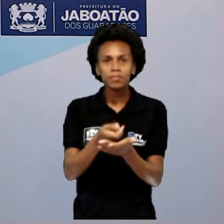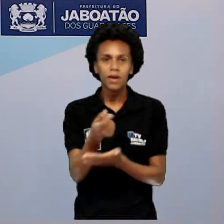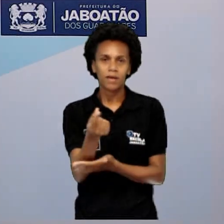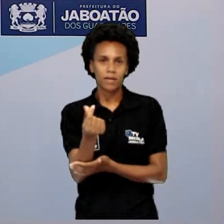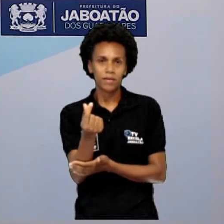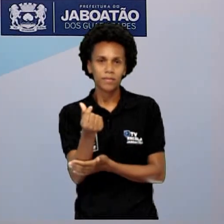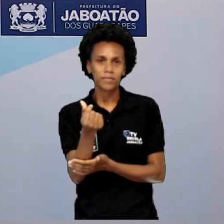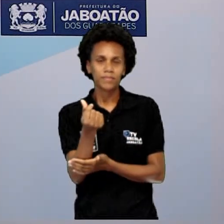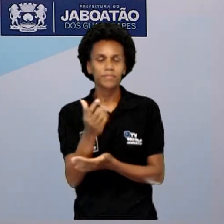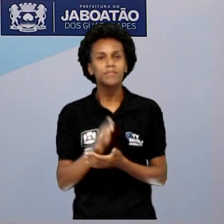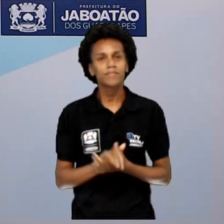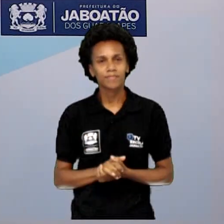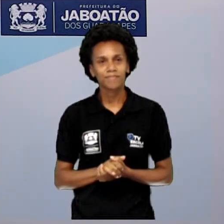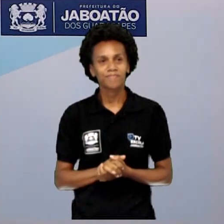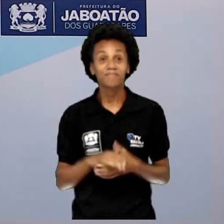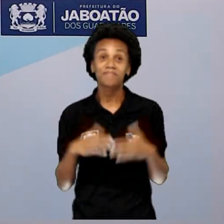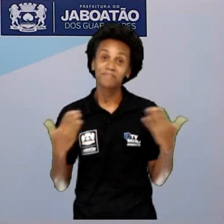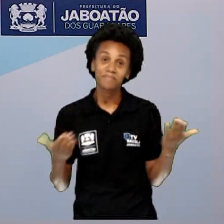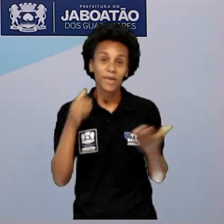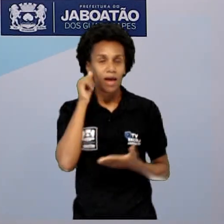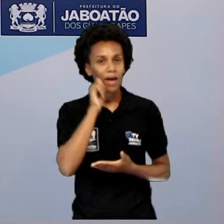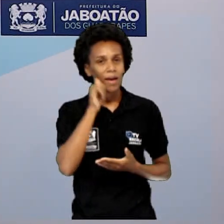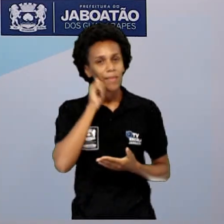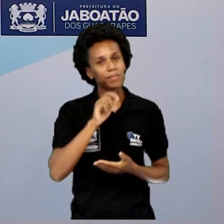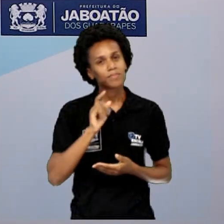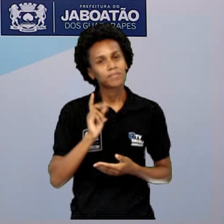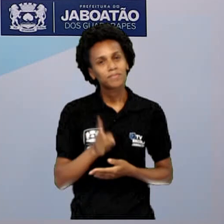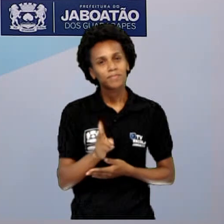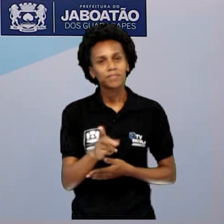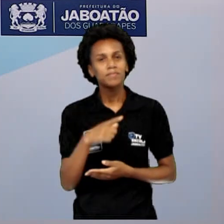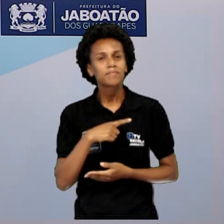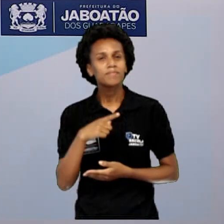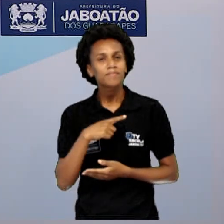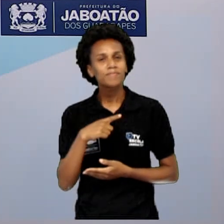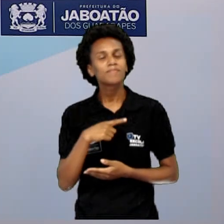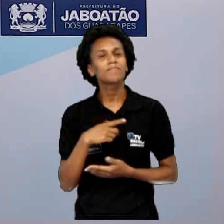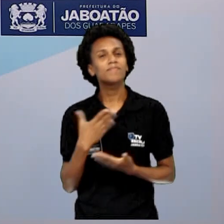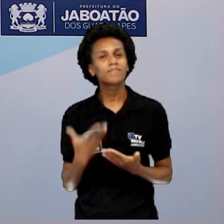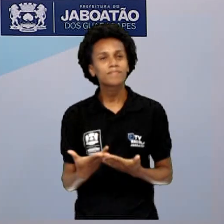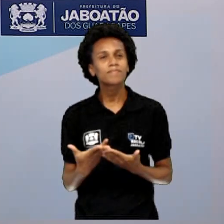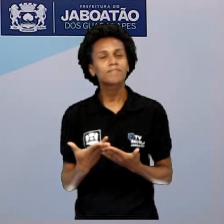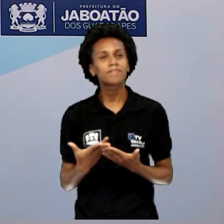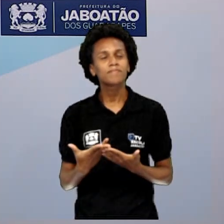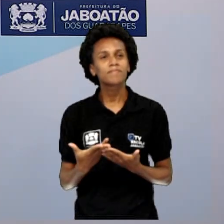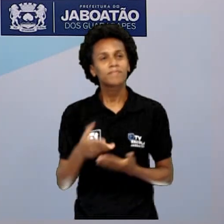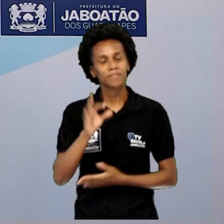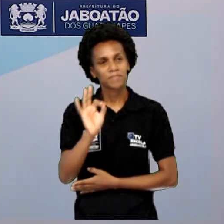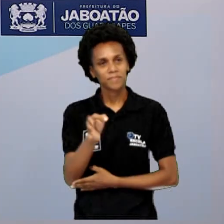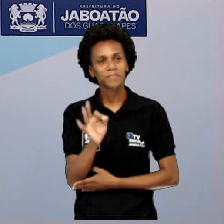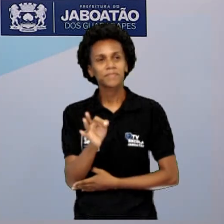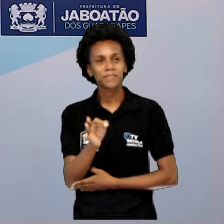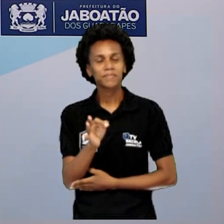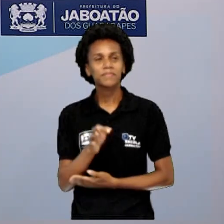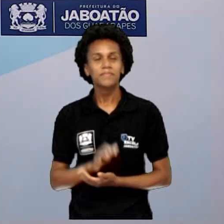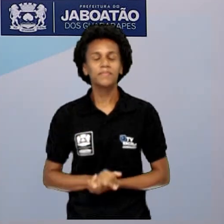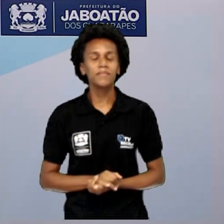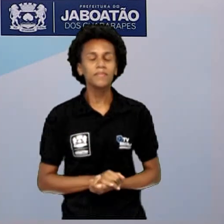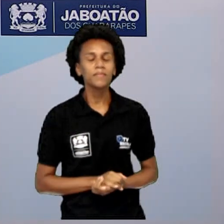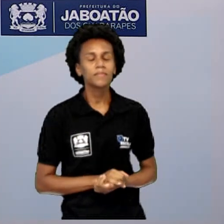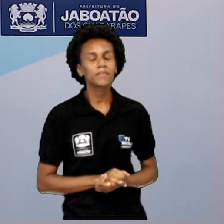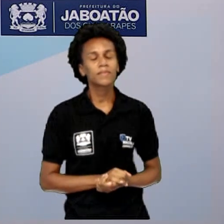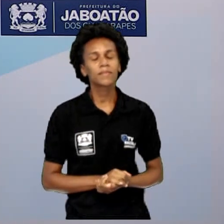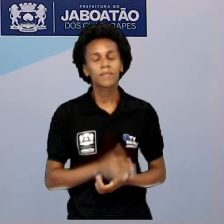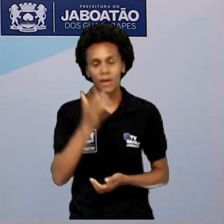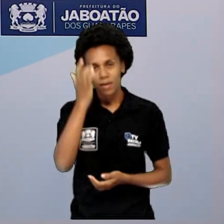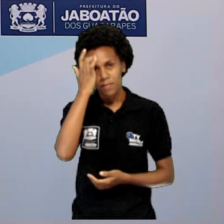mulheres acabam tendo razão. Olha só, a esposa dele aí estava certíssima. Era muito mais negócio ele dizer que não tinha o dinheiro. Texto de Fernando Sabino,